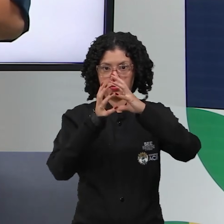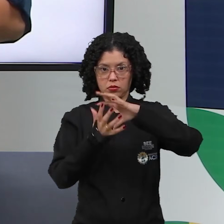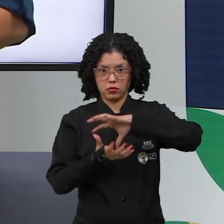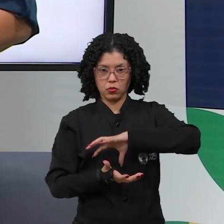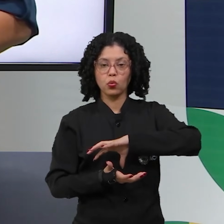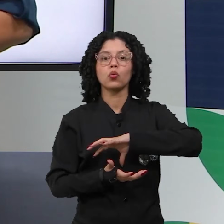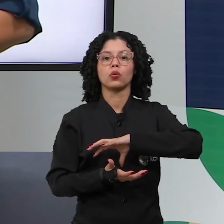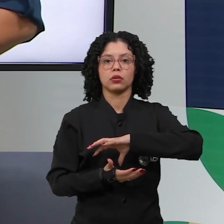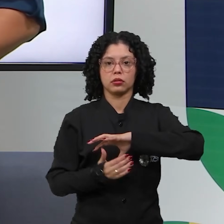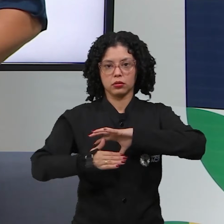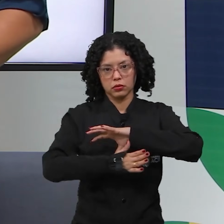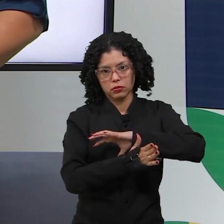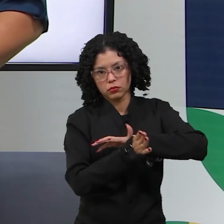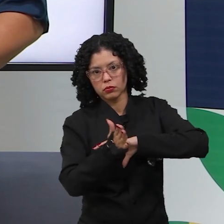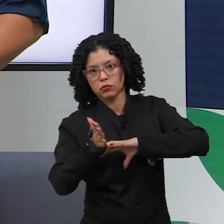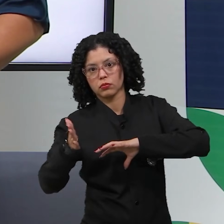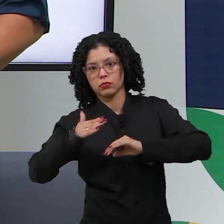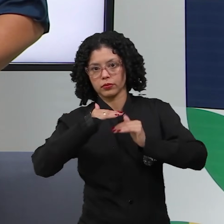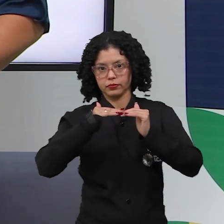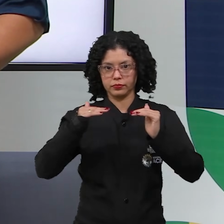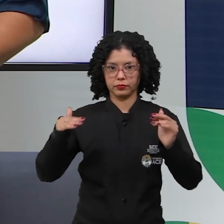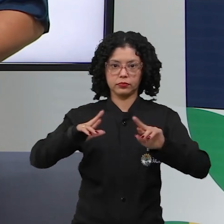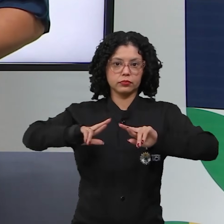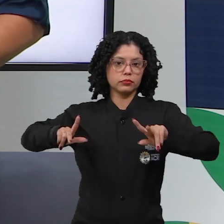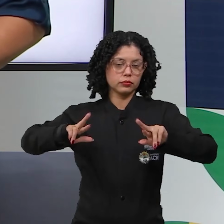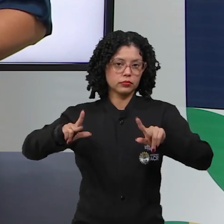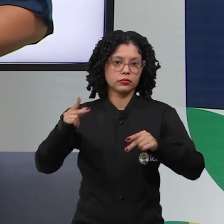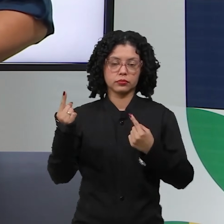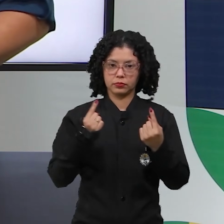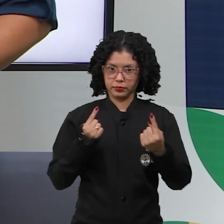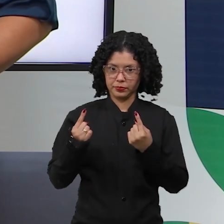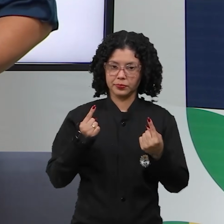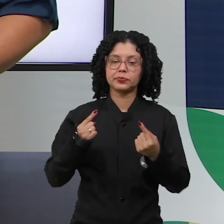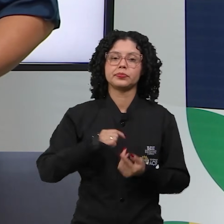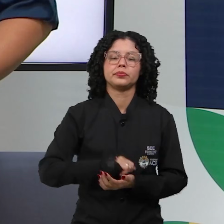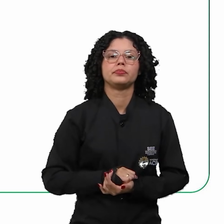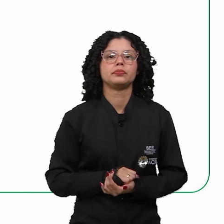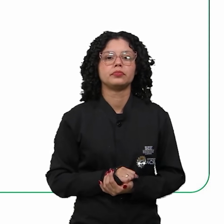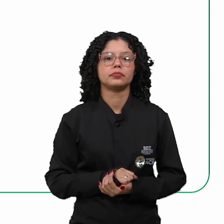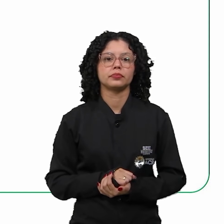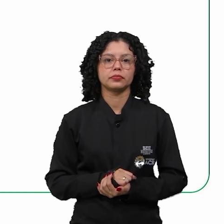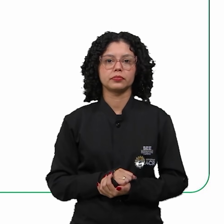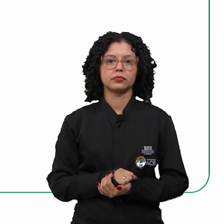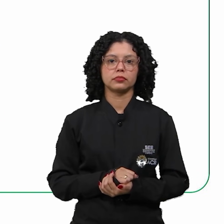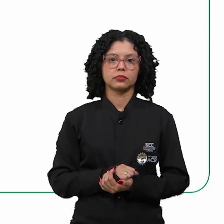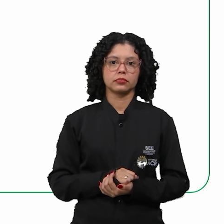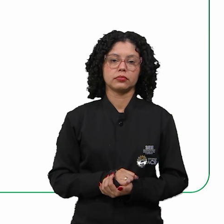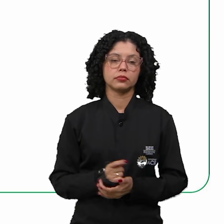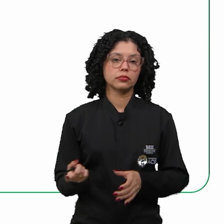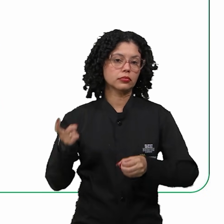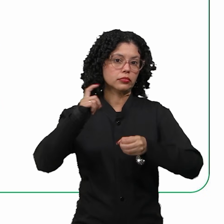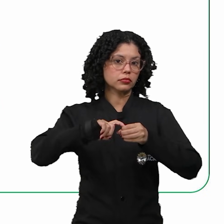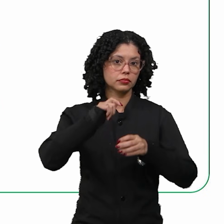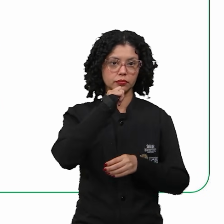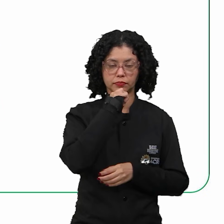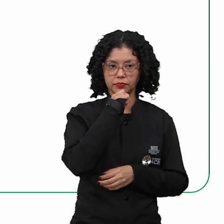superfície curva. Está aí a diferença entre esses dois sólidos geométricos.